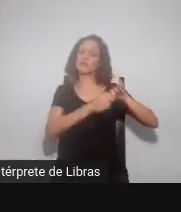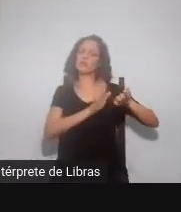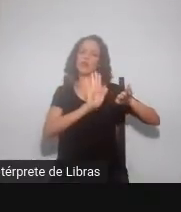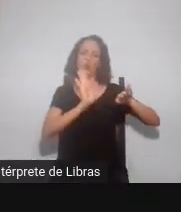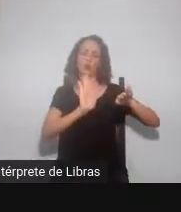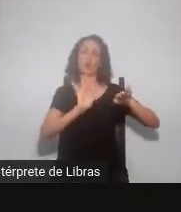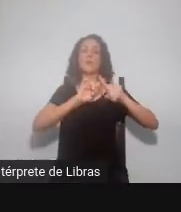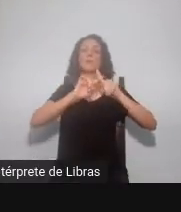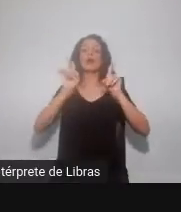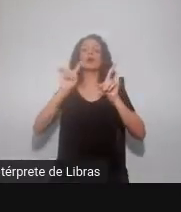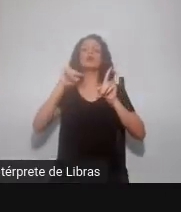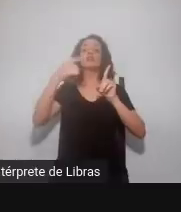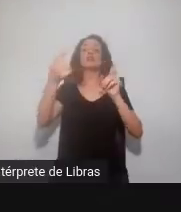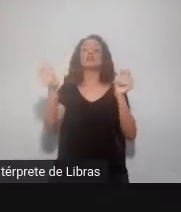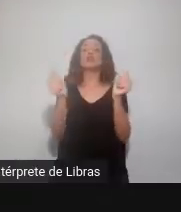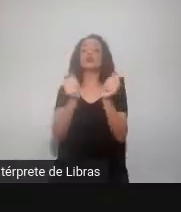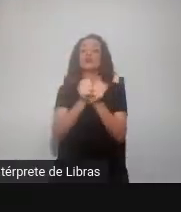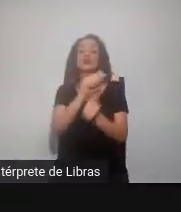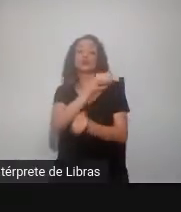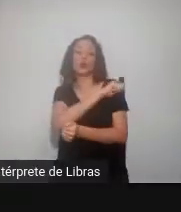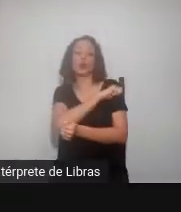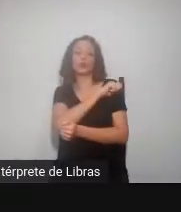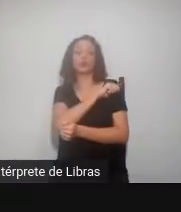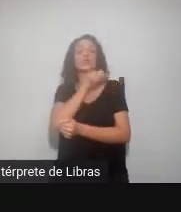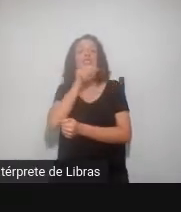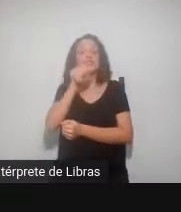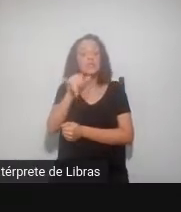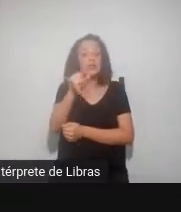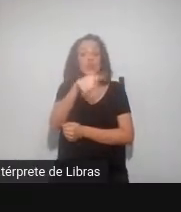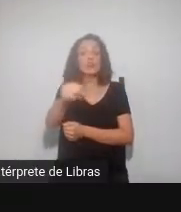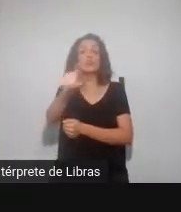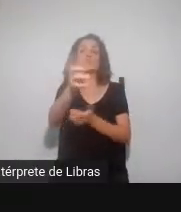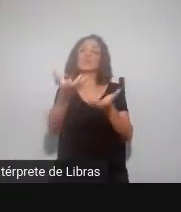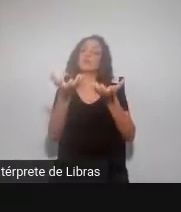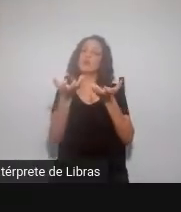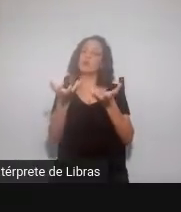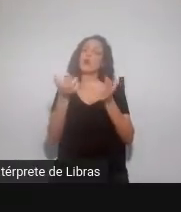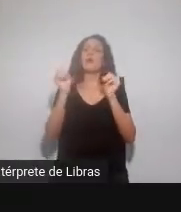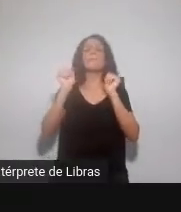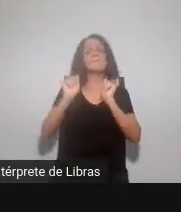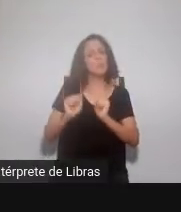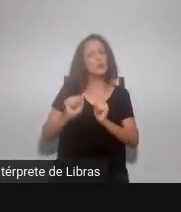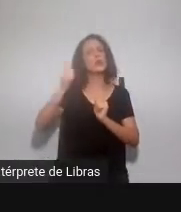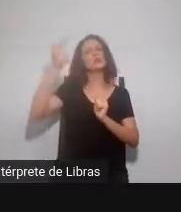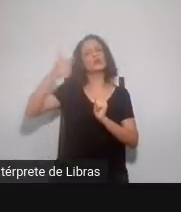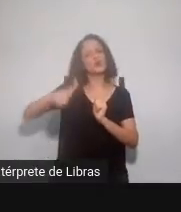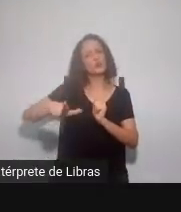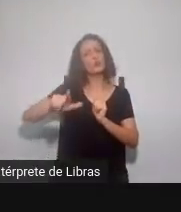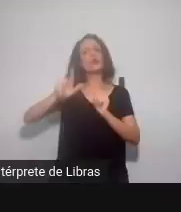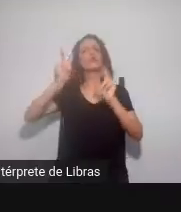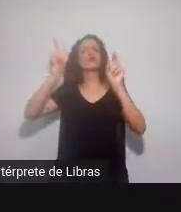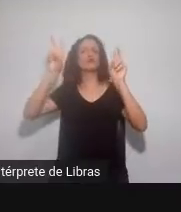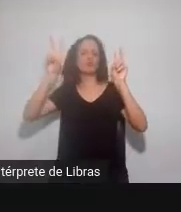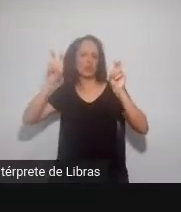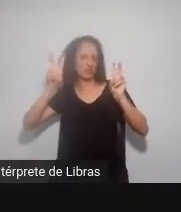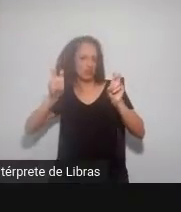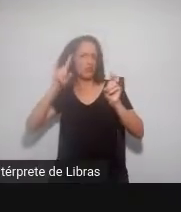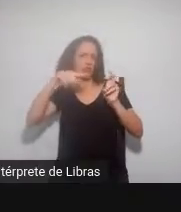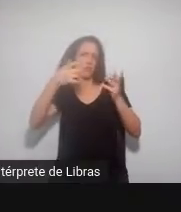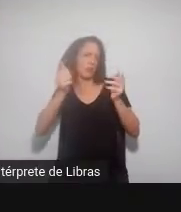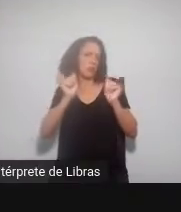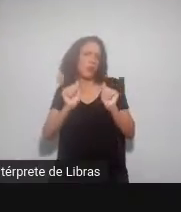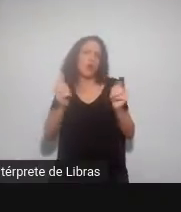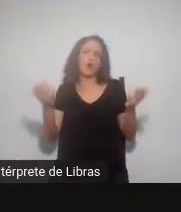às alunas, se vocês quiserem, nós poderemos fazer uma segunda etapa, debruçar sobre algumas atividades, enfim,